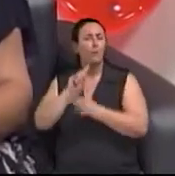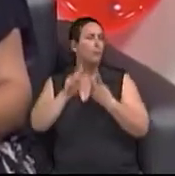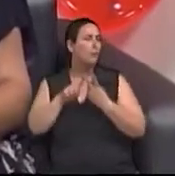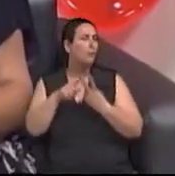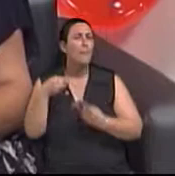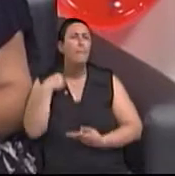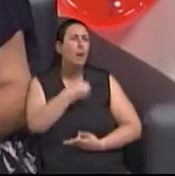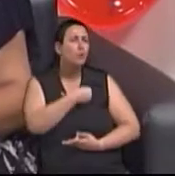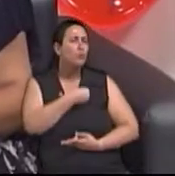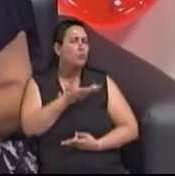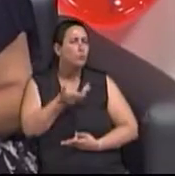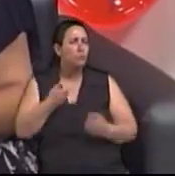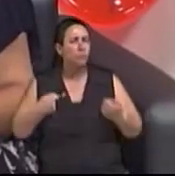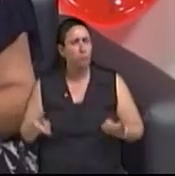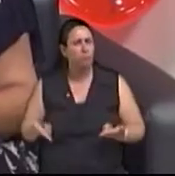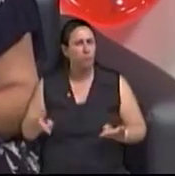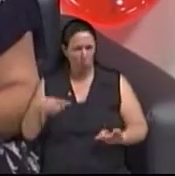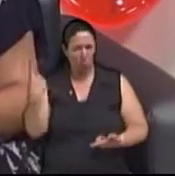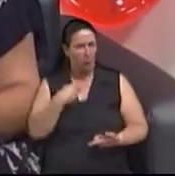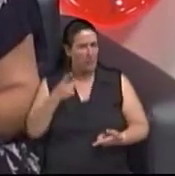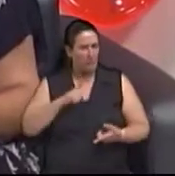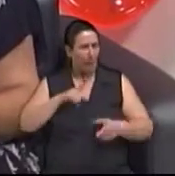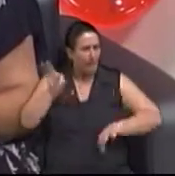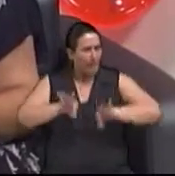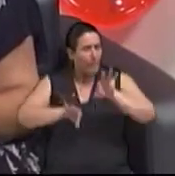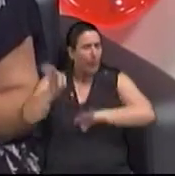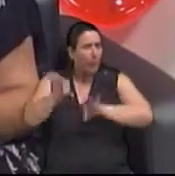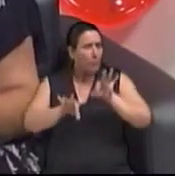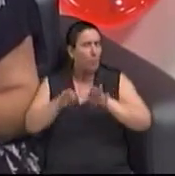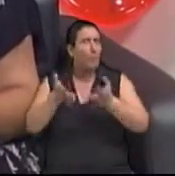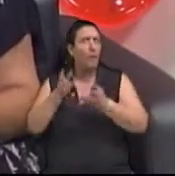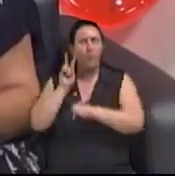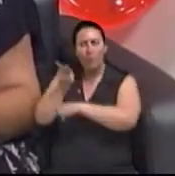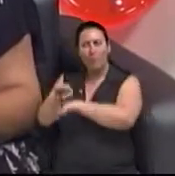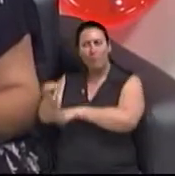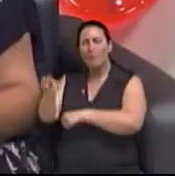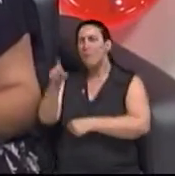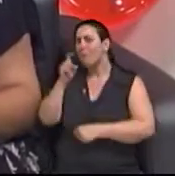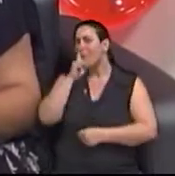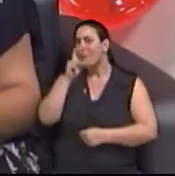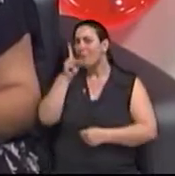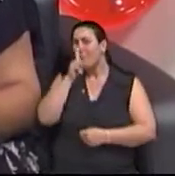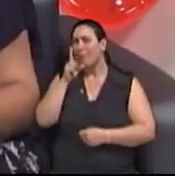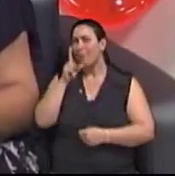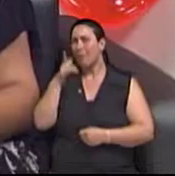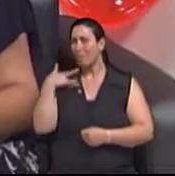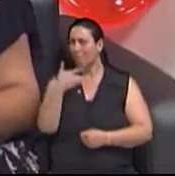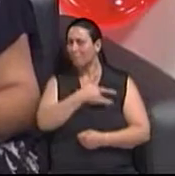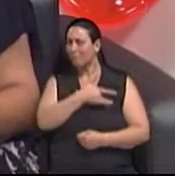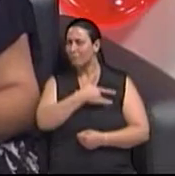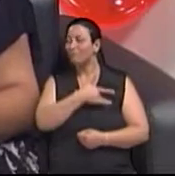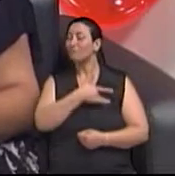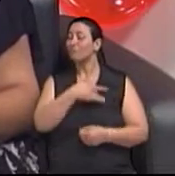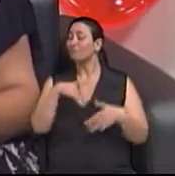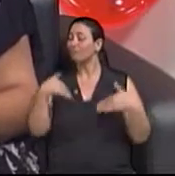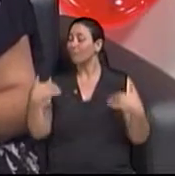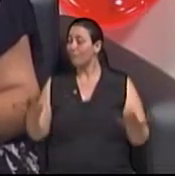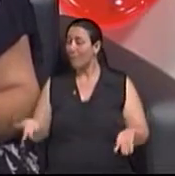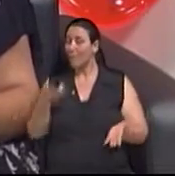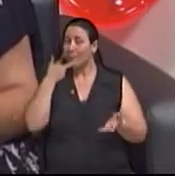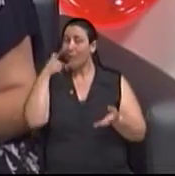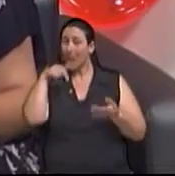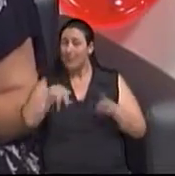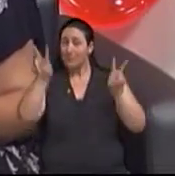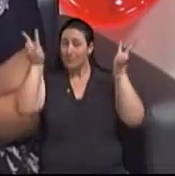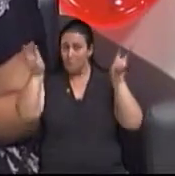estamos preparados emocionalmente para encontrar Nossos Pais sennis será Pois para conversar sobre esta